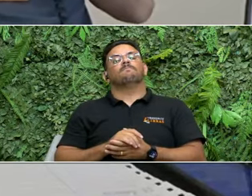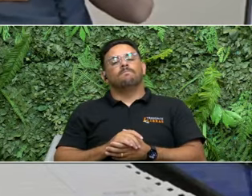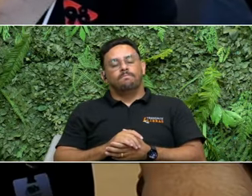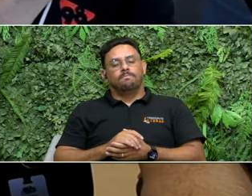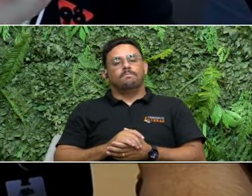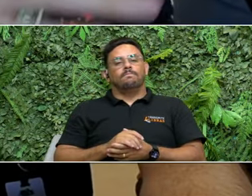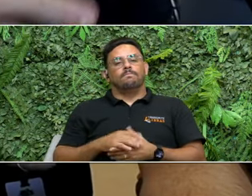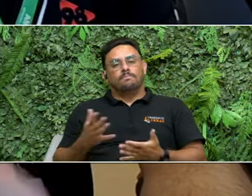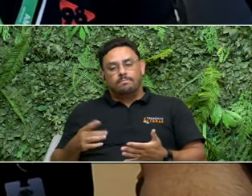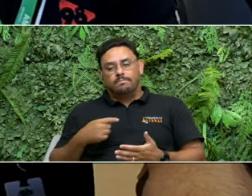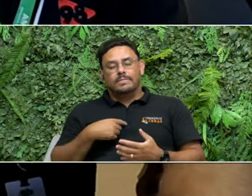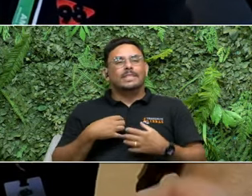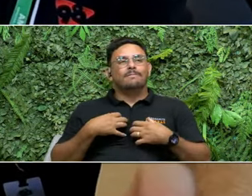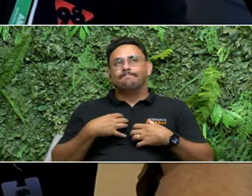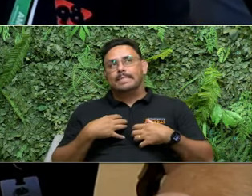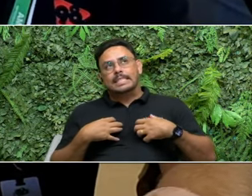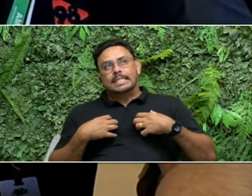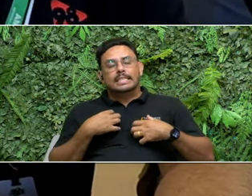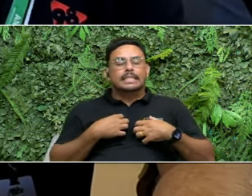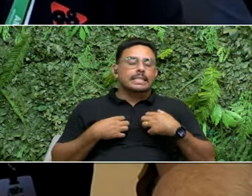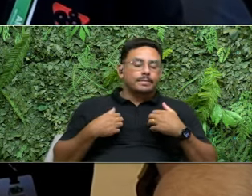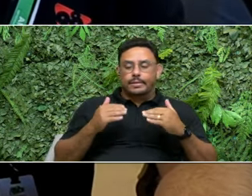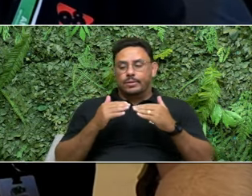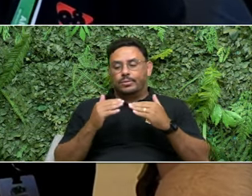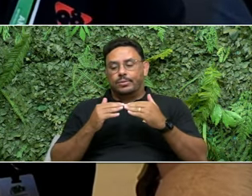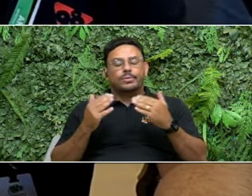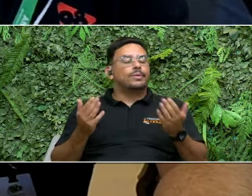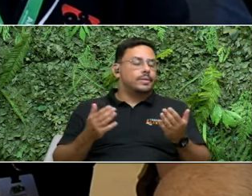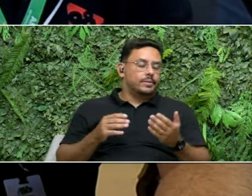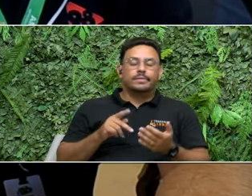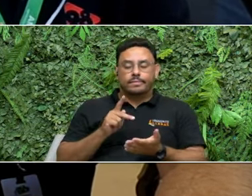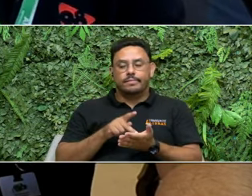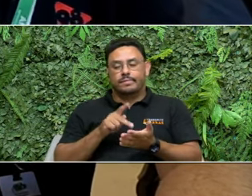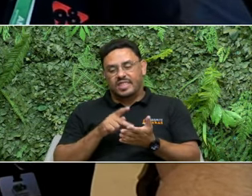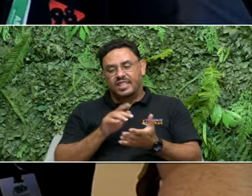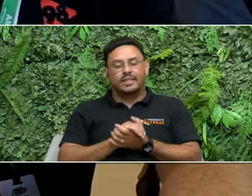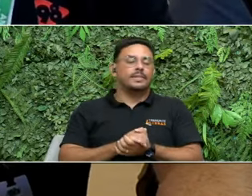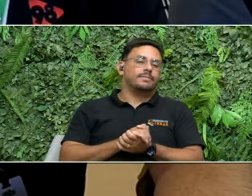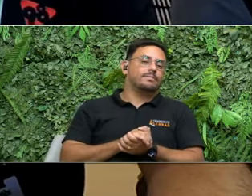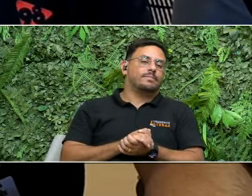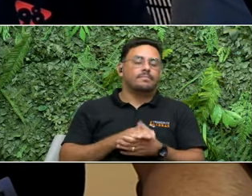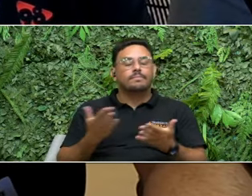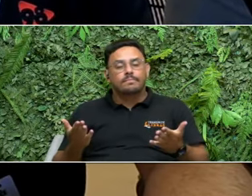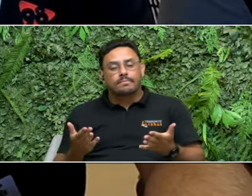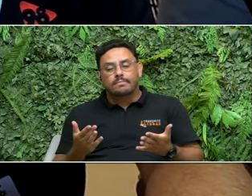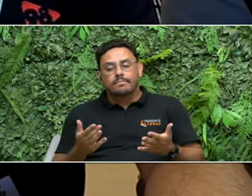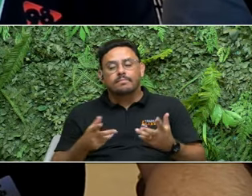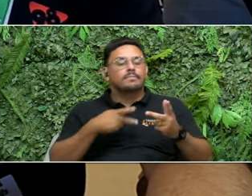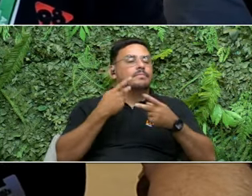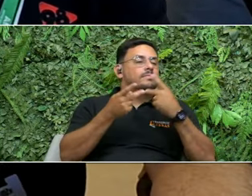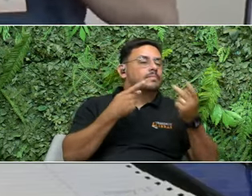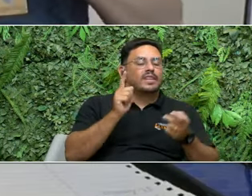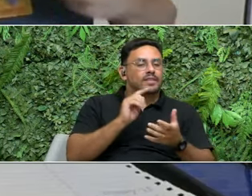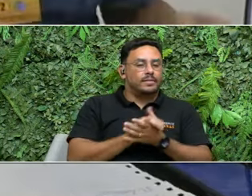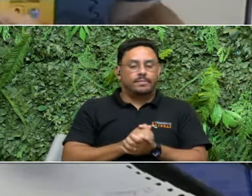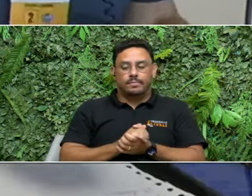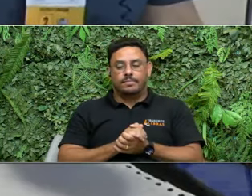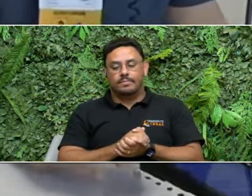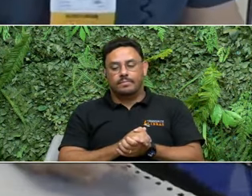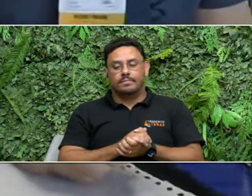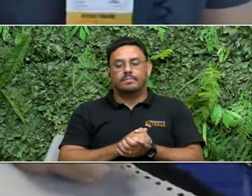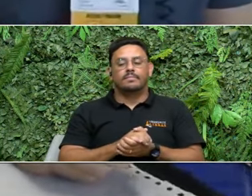é me incomoda muito ter que concordar com o cabido Mas é isso aí e não é para só para dar satisfação Não alguma coisa po